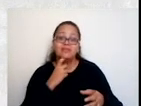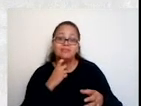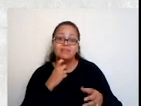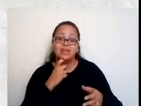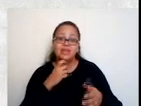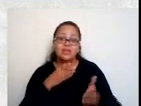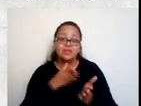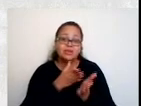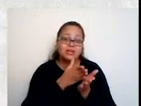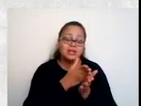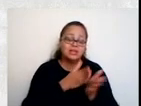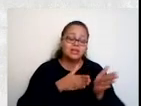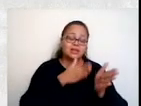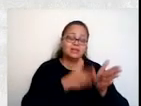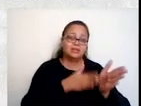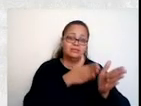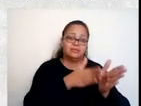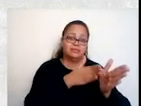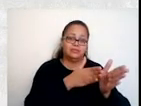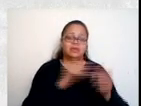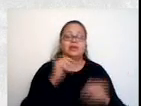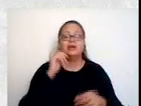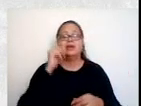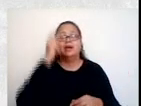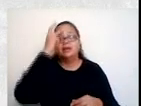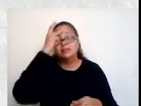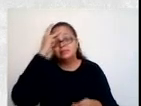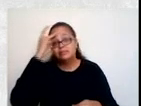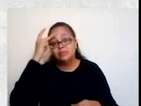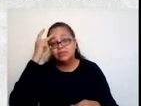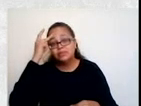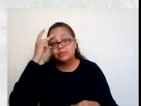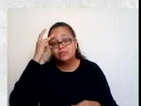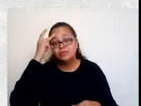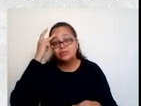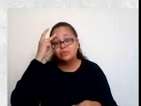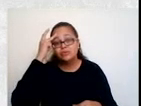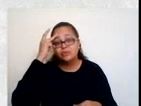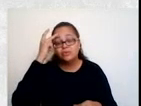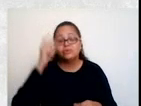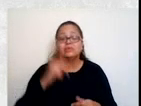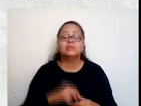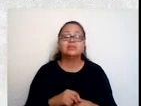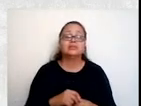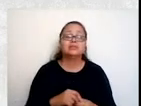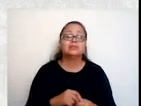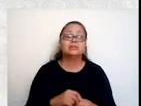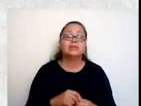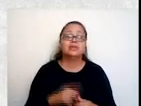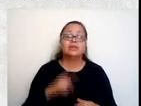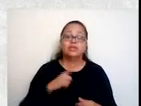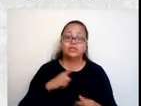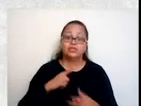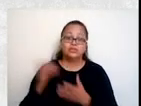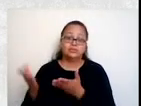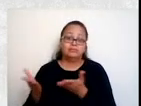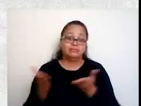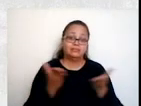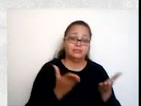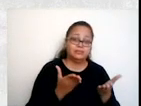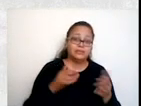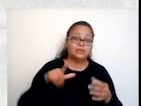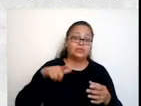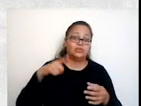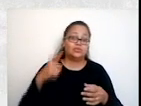ferrovia, né? Parte dessas pessoas foram, né, no período, elas tinham sido trazidas